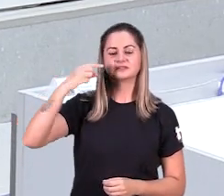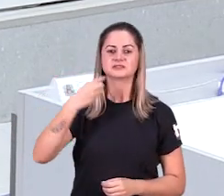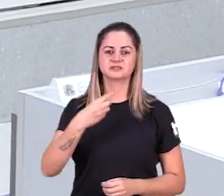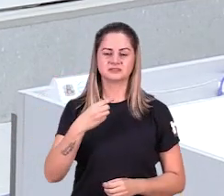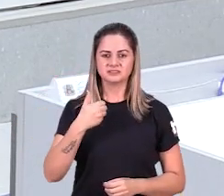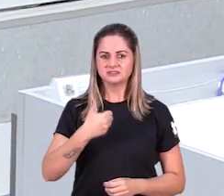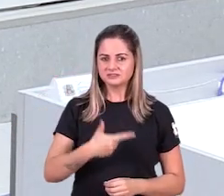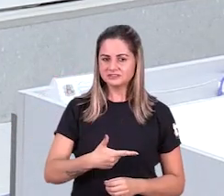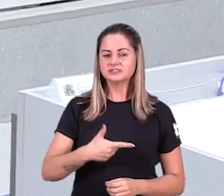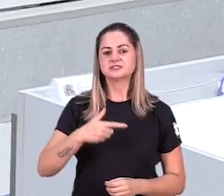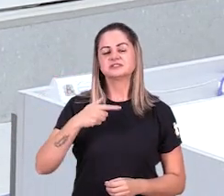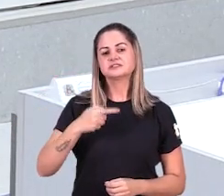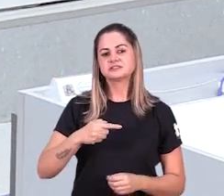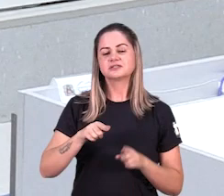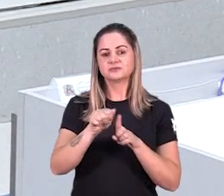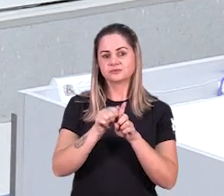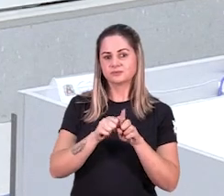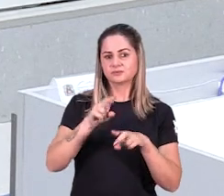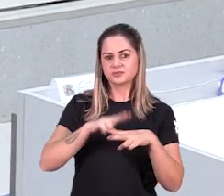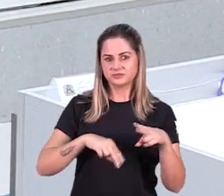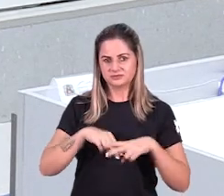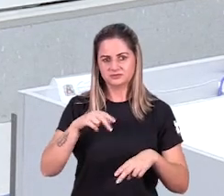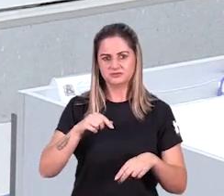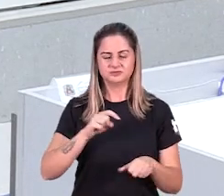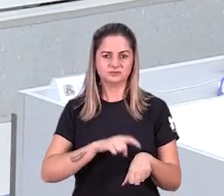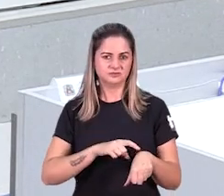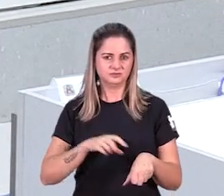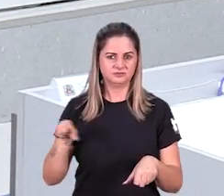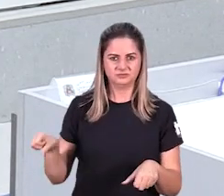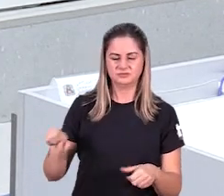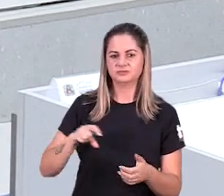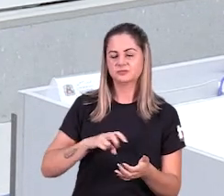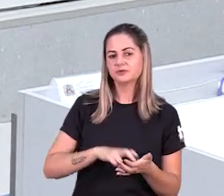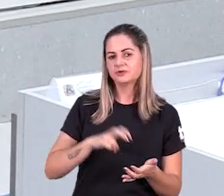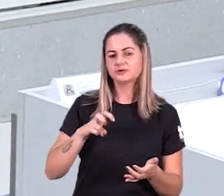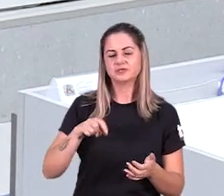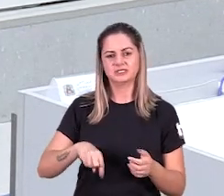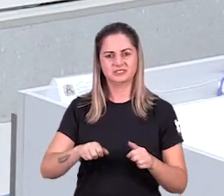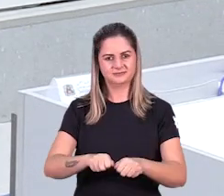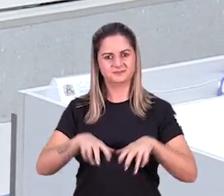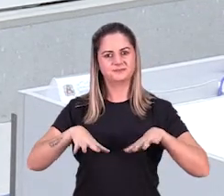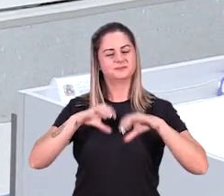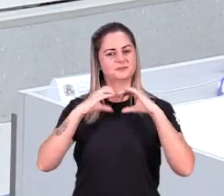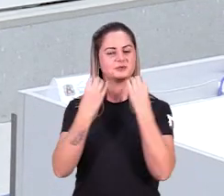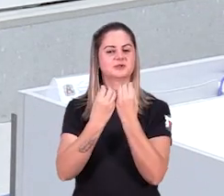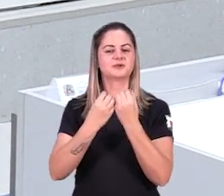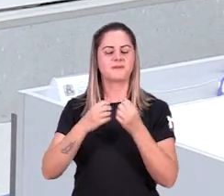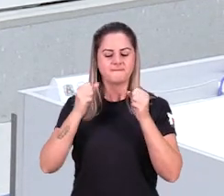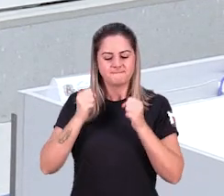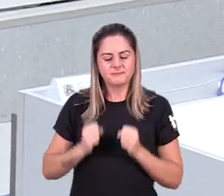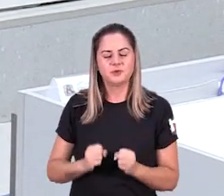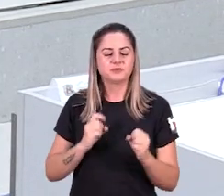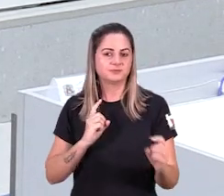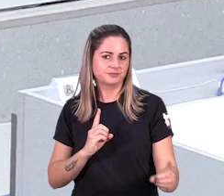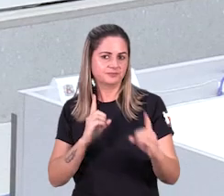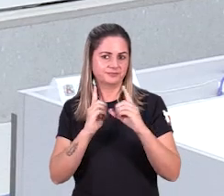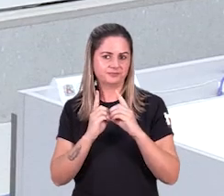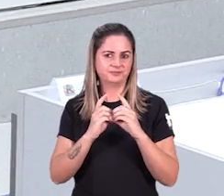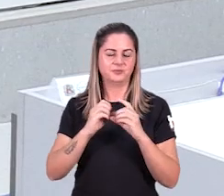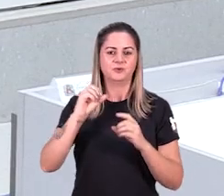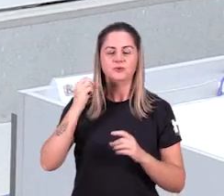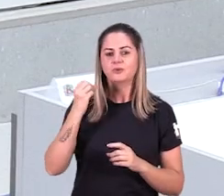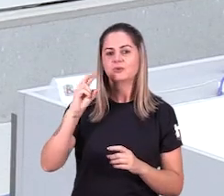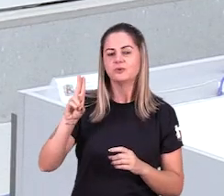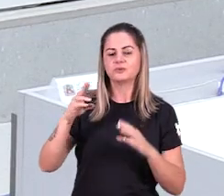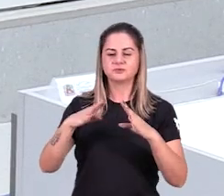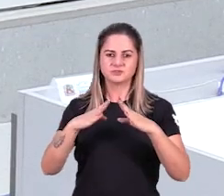nesta terça-feira, 27 de junho, a partir das 9 horas, aqui no plenário da casa. Você pode ver